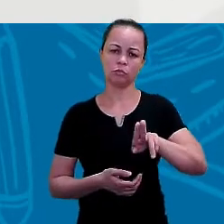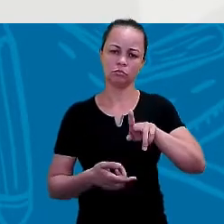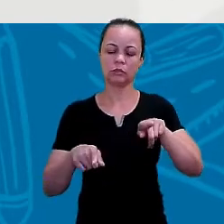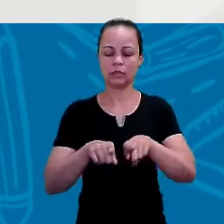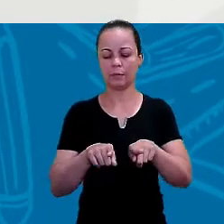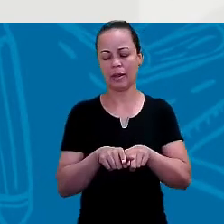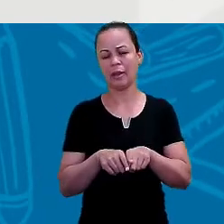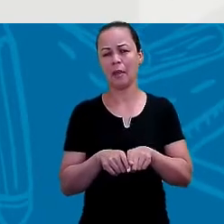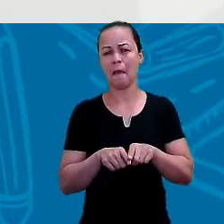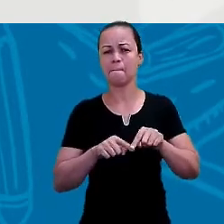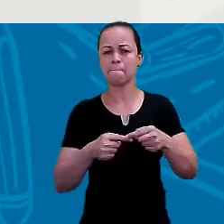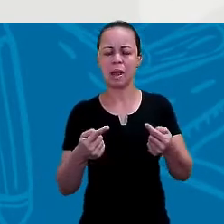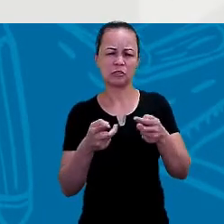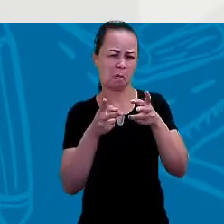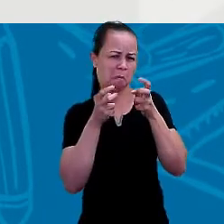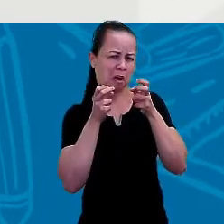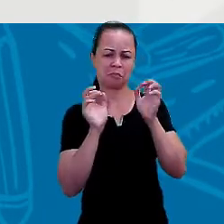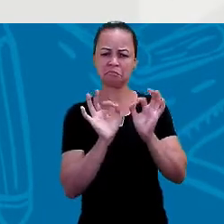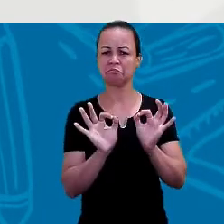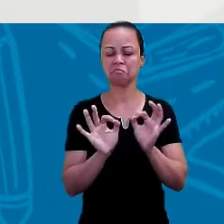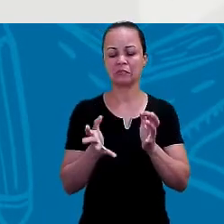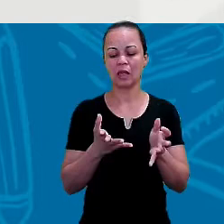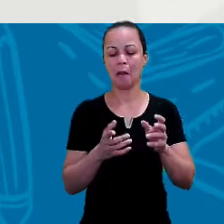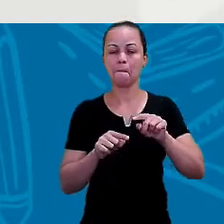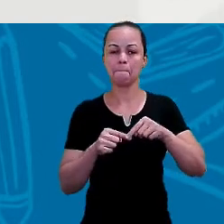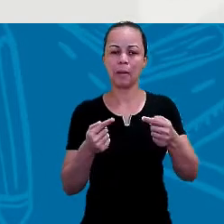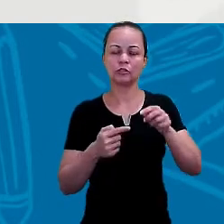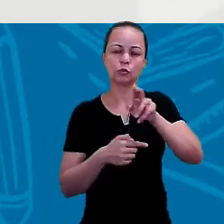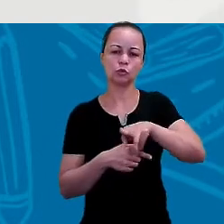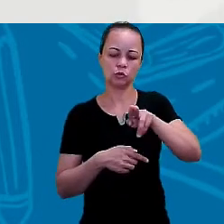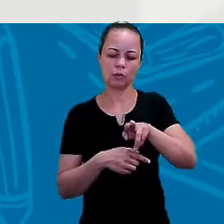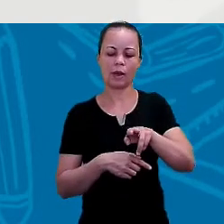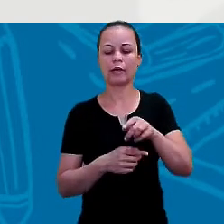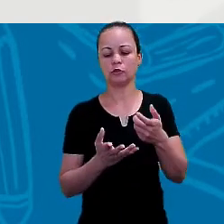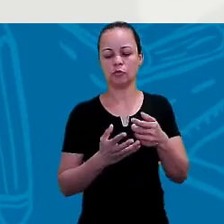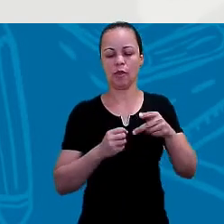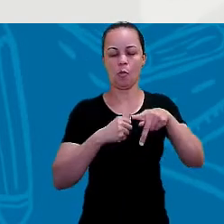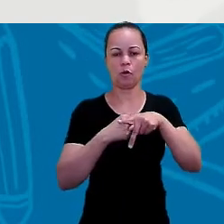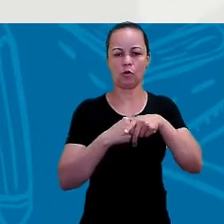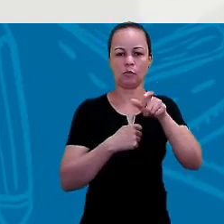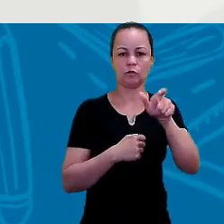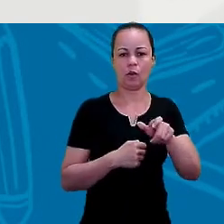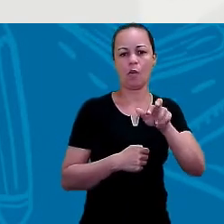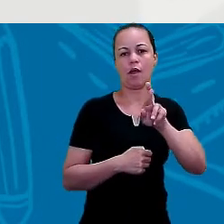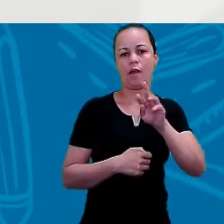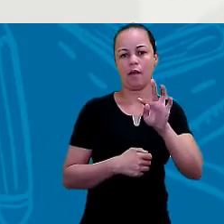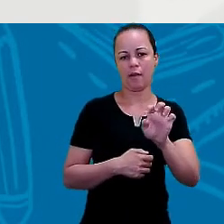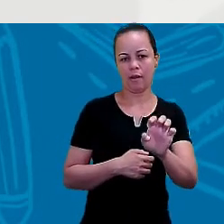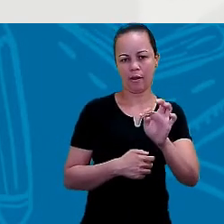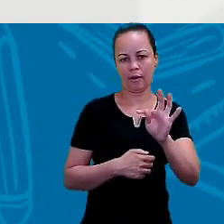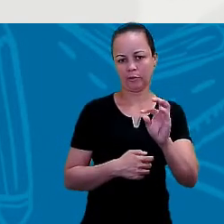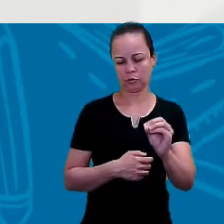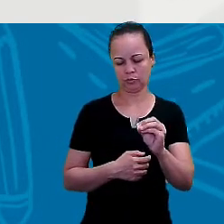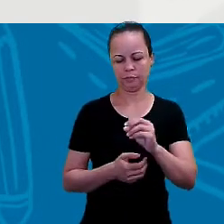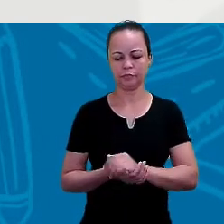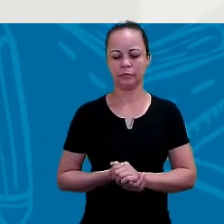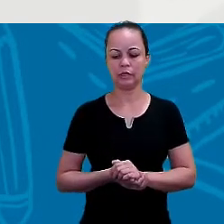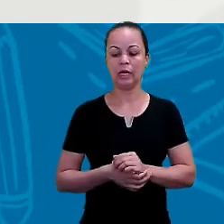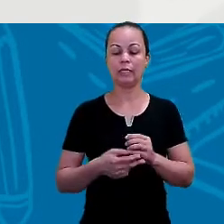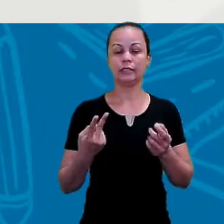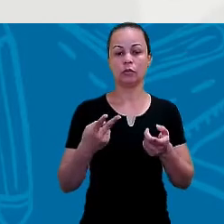Mas não percebe. Os mais usuais são esses reto. E aqui nós temos como segunda opção